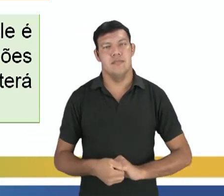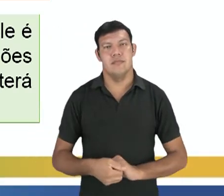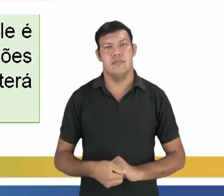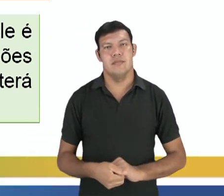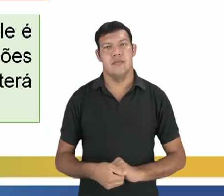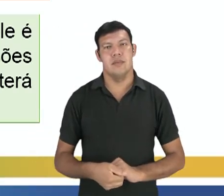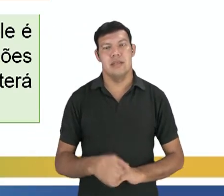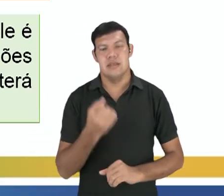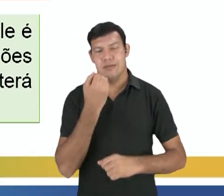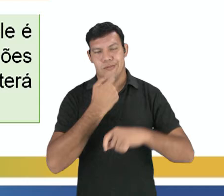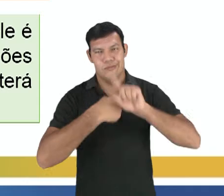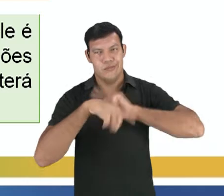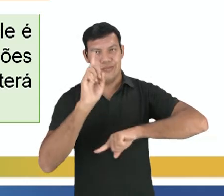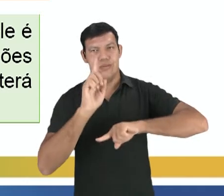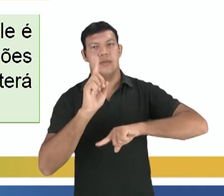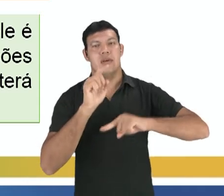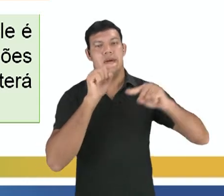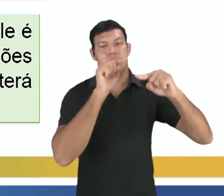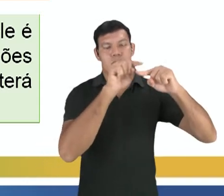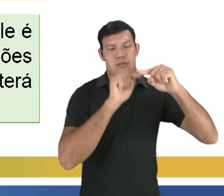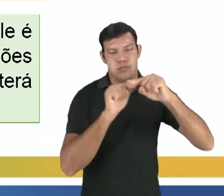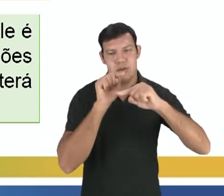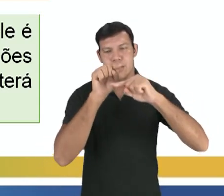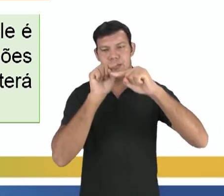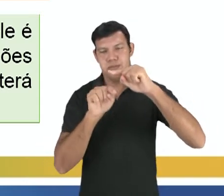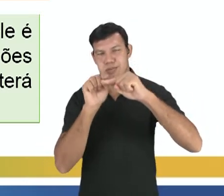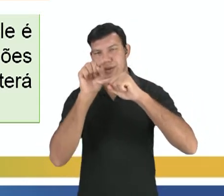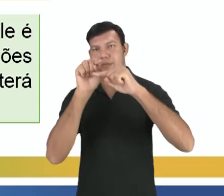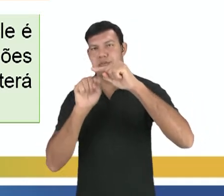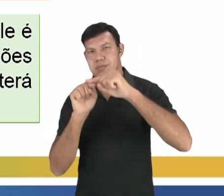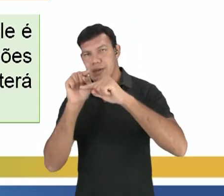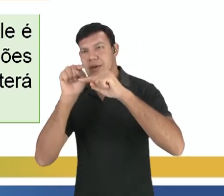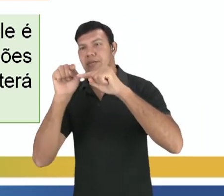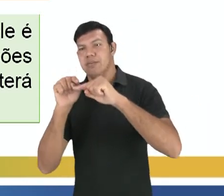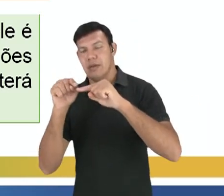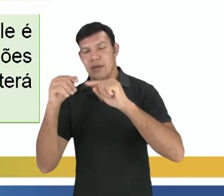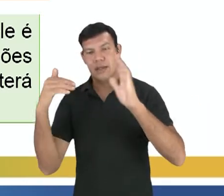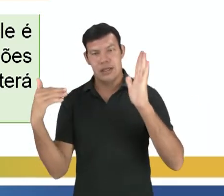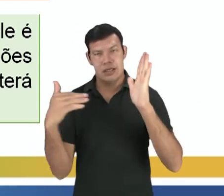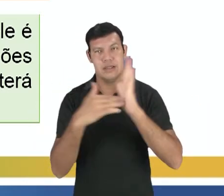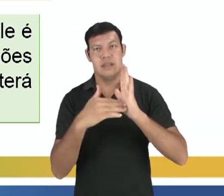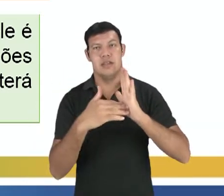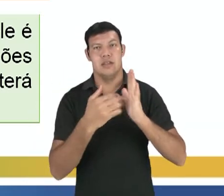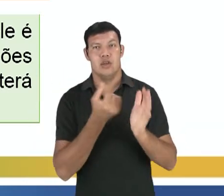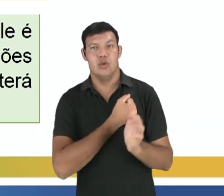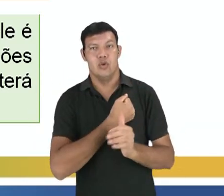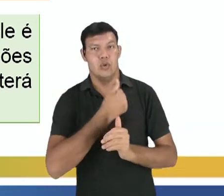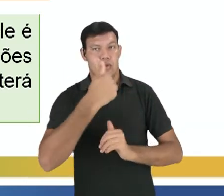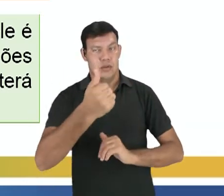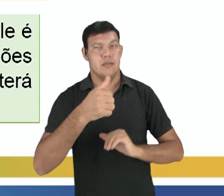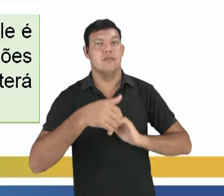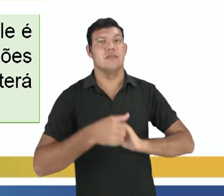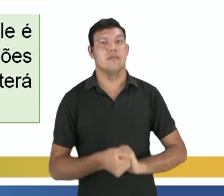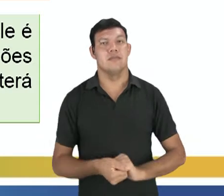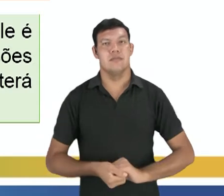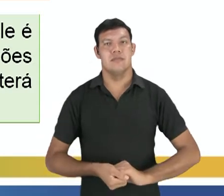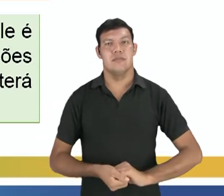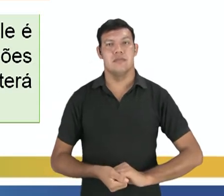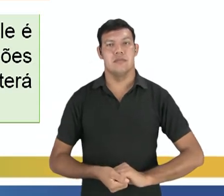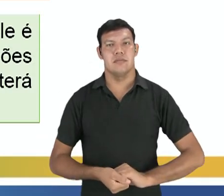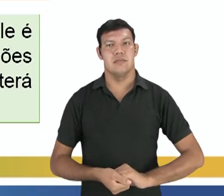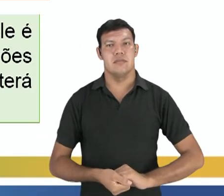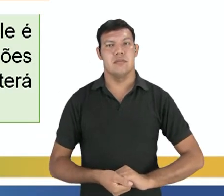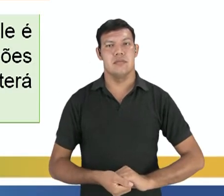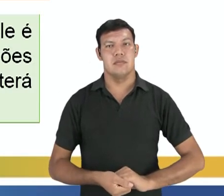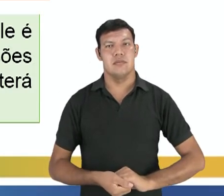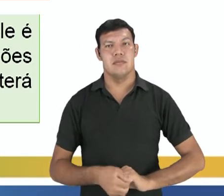Quando for impossível fazer divisões ao chegar em 1, todos os fatores primos multiplicados entre si